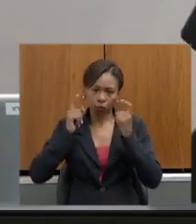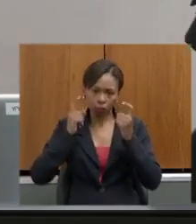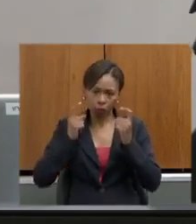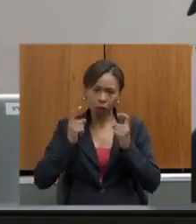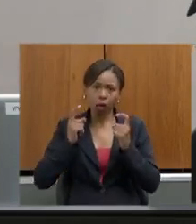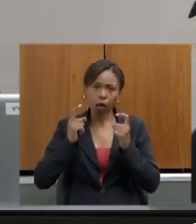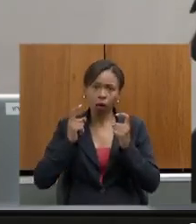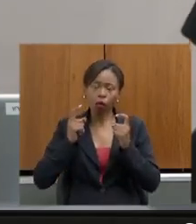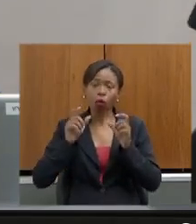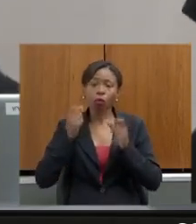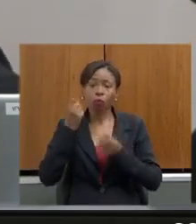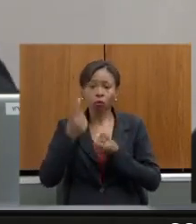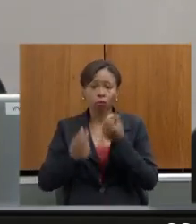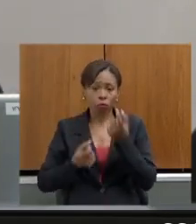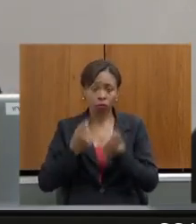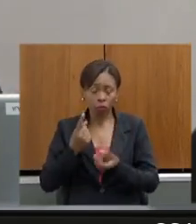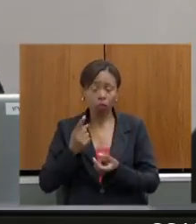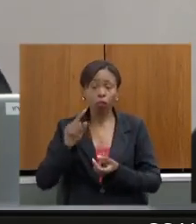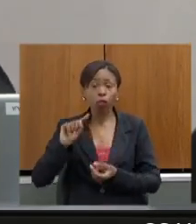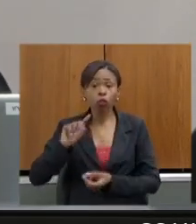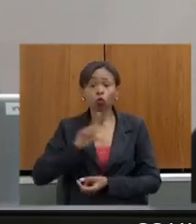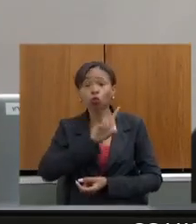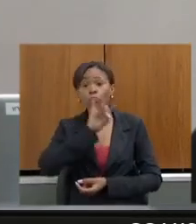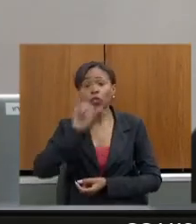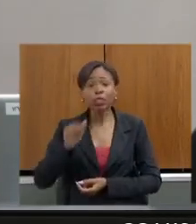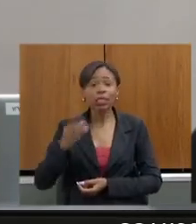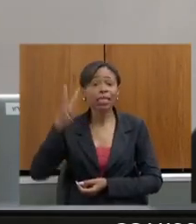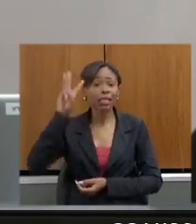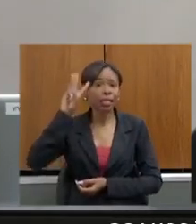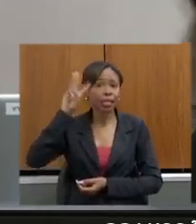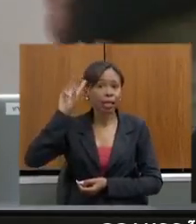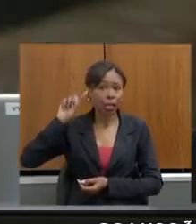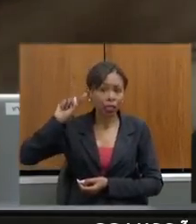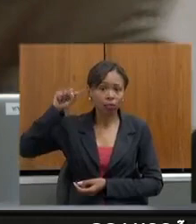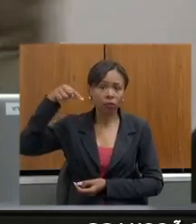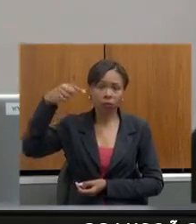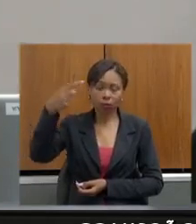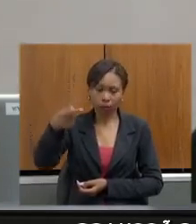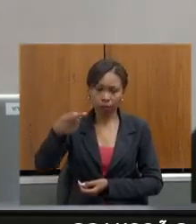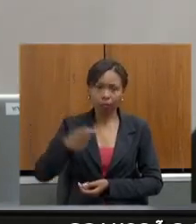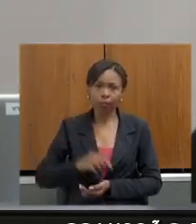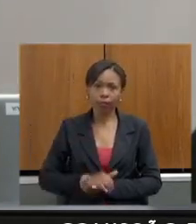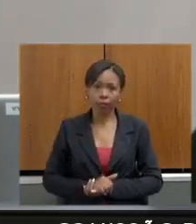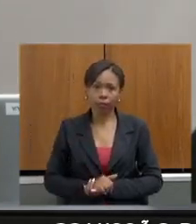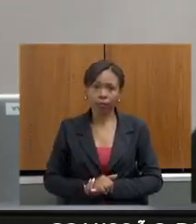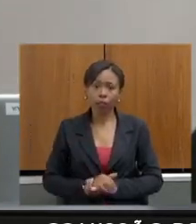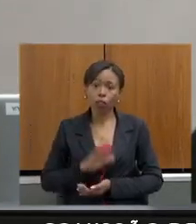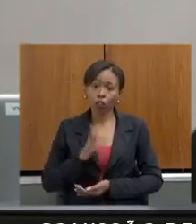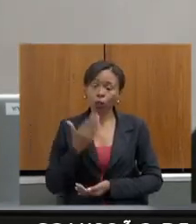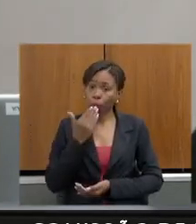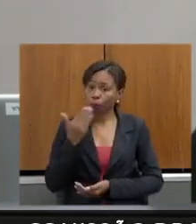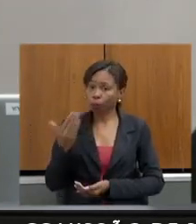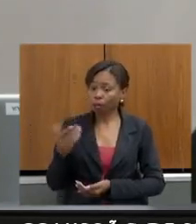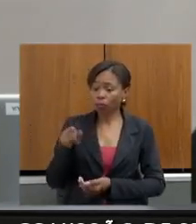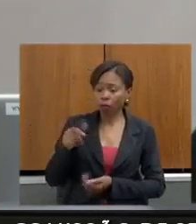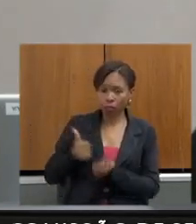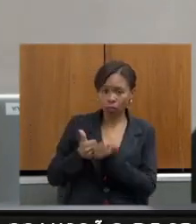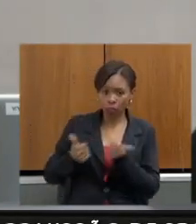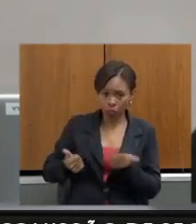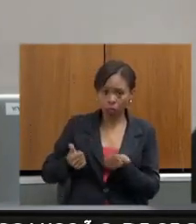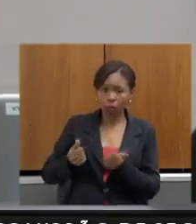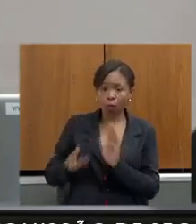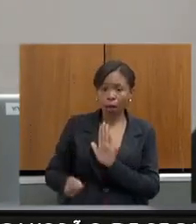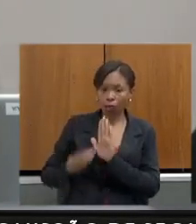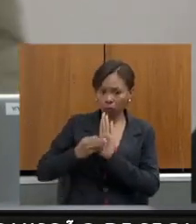extraordinária na próxima terça-feira é que já peço assessoria que já desse isso